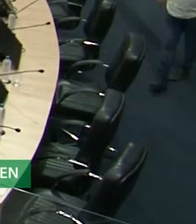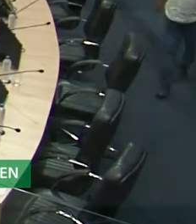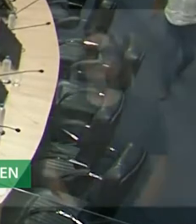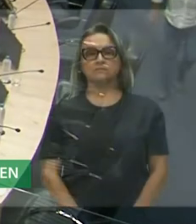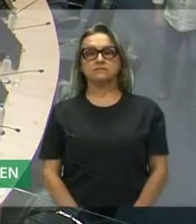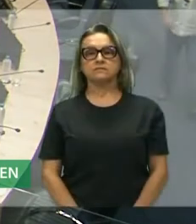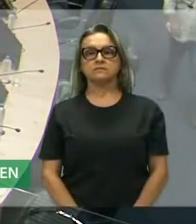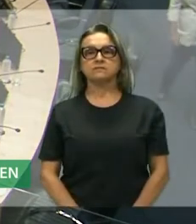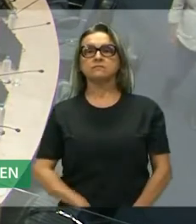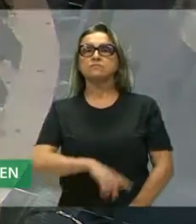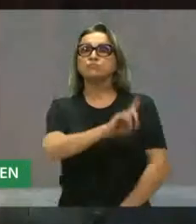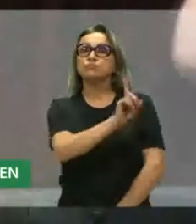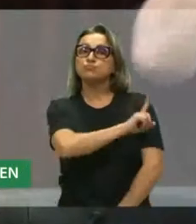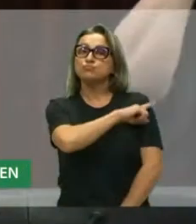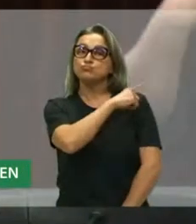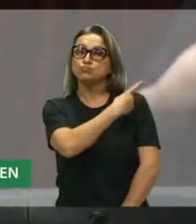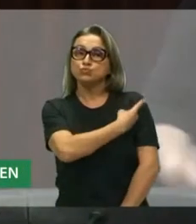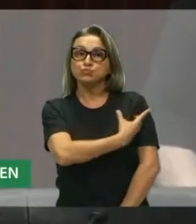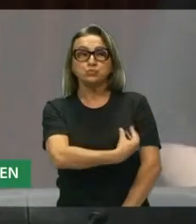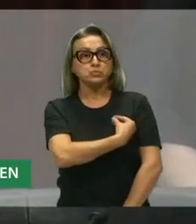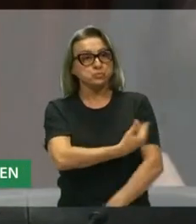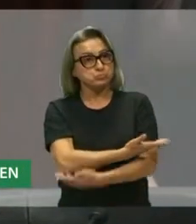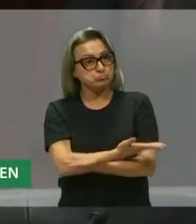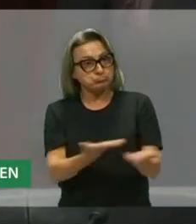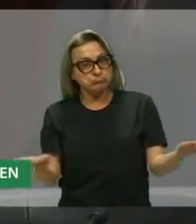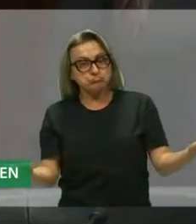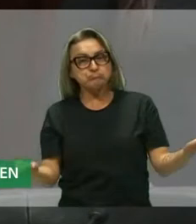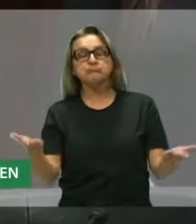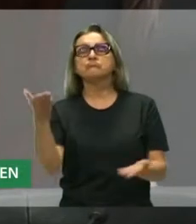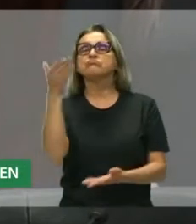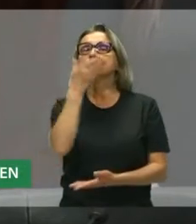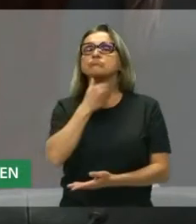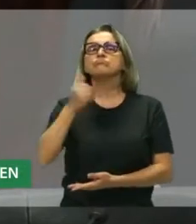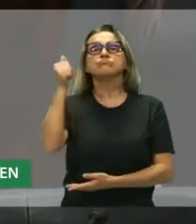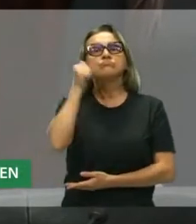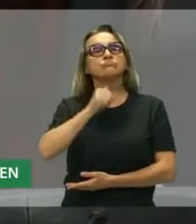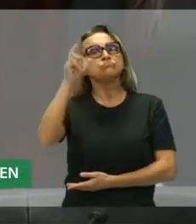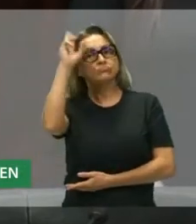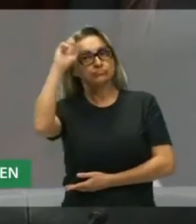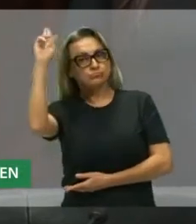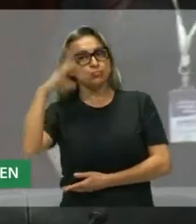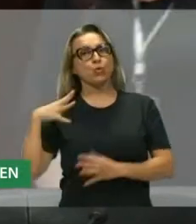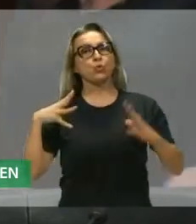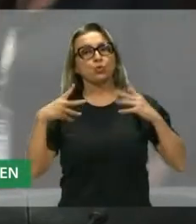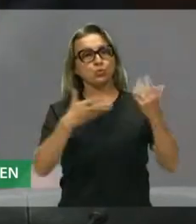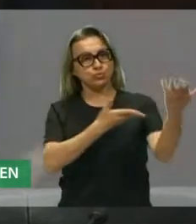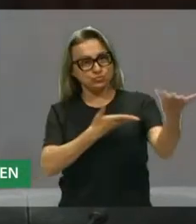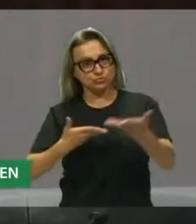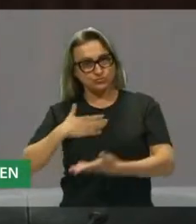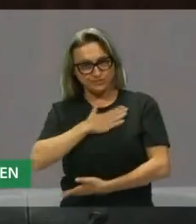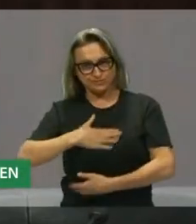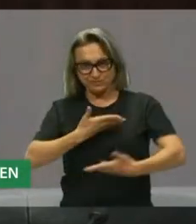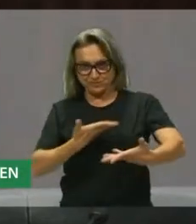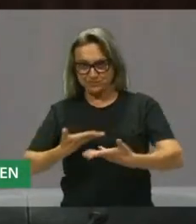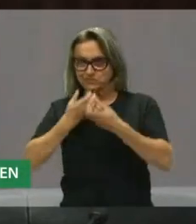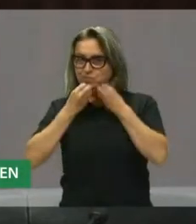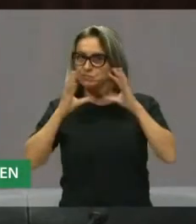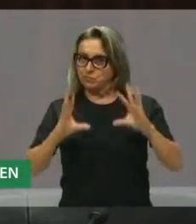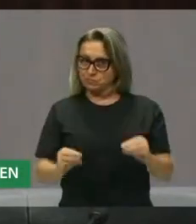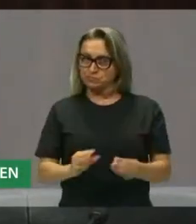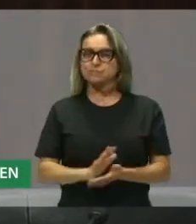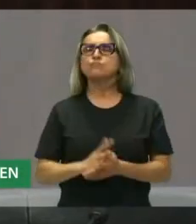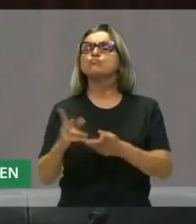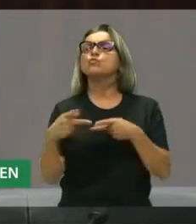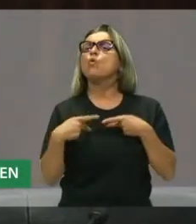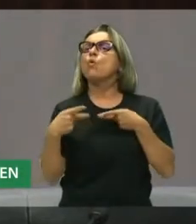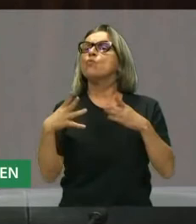Autoridades presentes, senhoras e senhores, sejam todos bem-vindos, uma boa noite. Convido a todos os senhores a tomarem seus